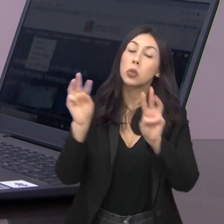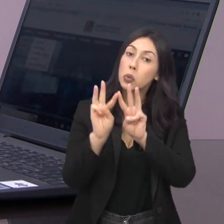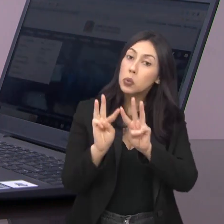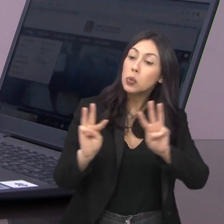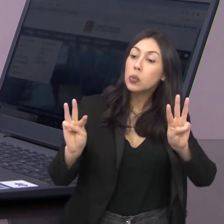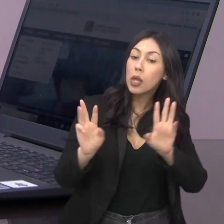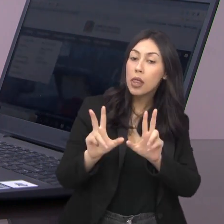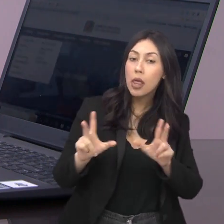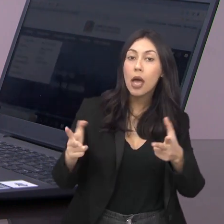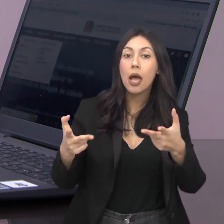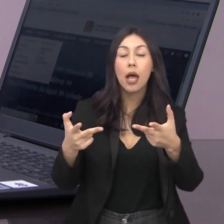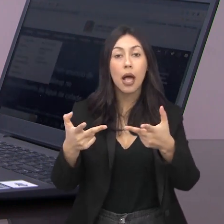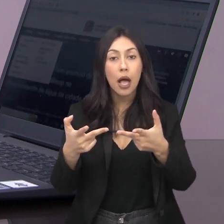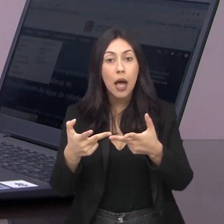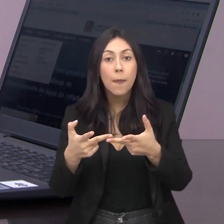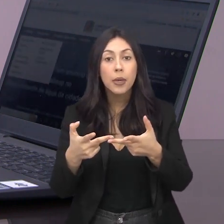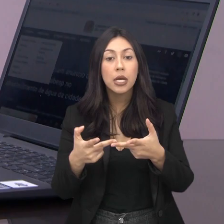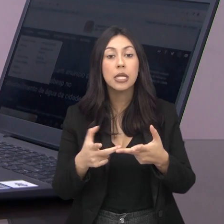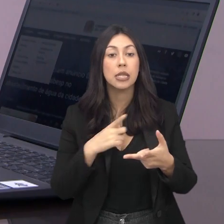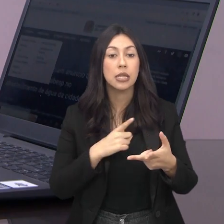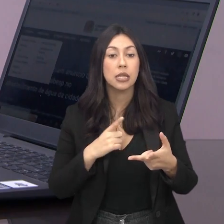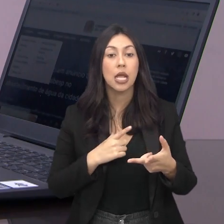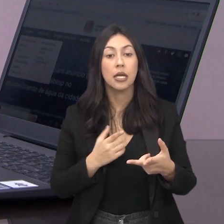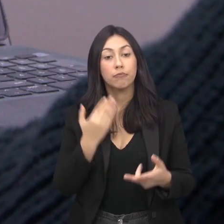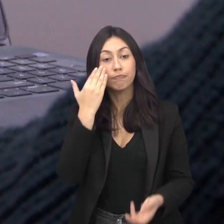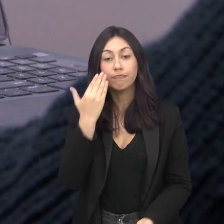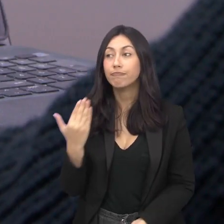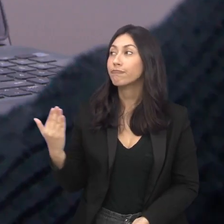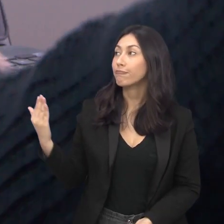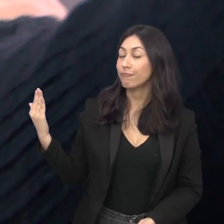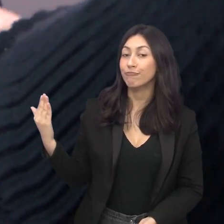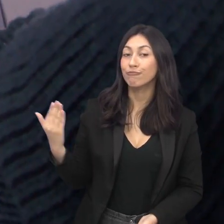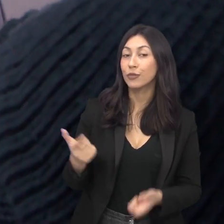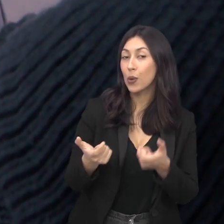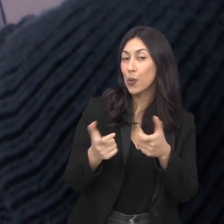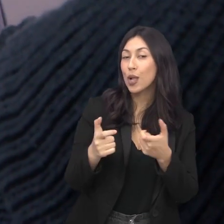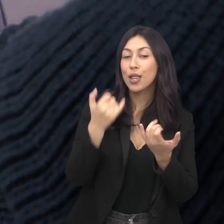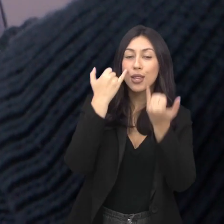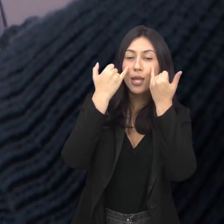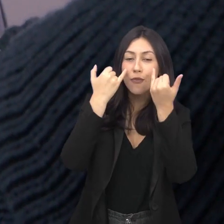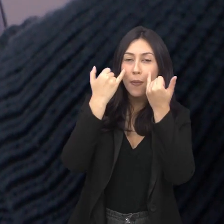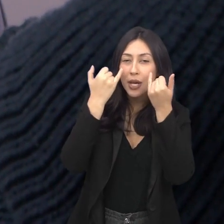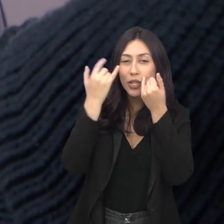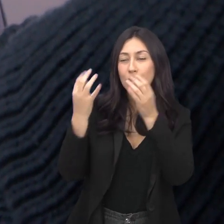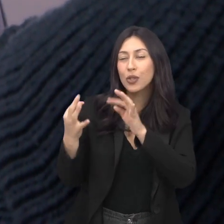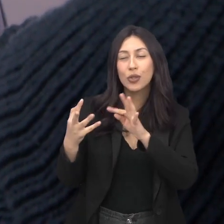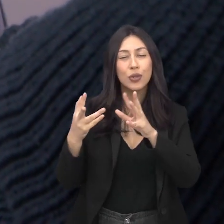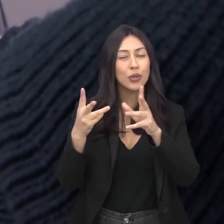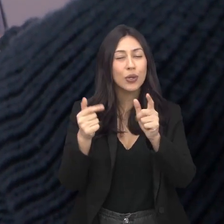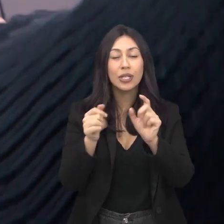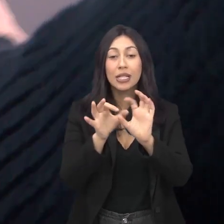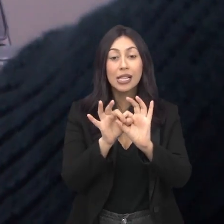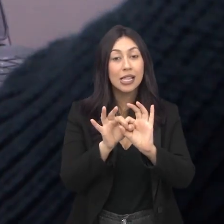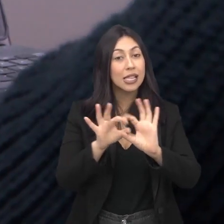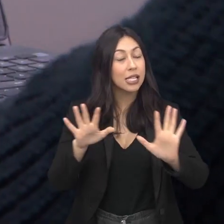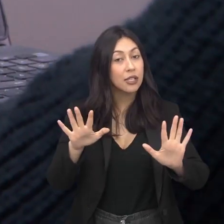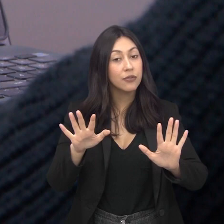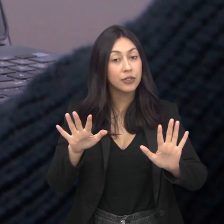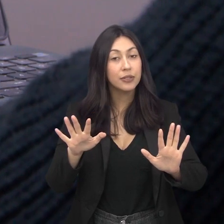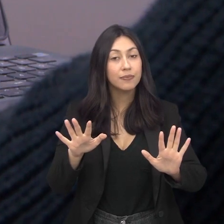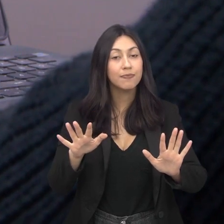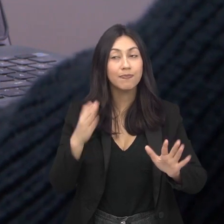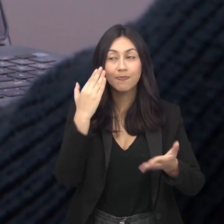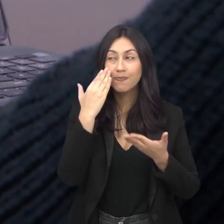irem à Câmara, depois em Portal da Transparência. E pronto, aqui estão todas as informações.